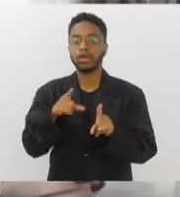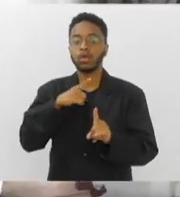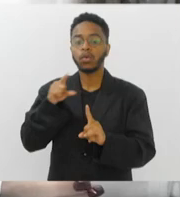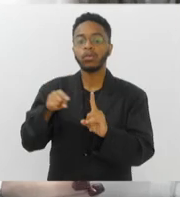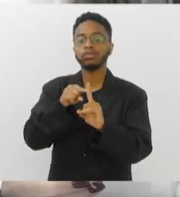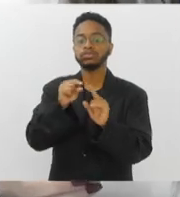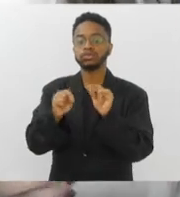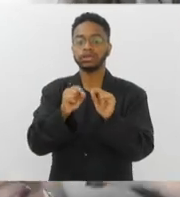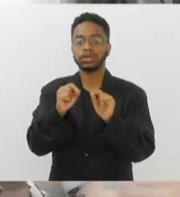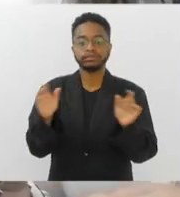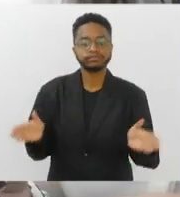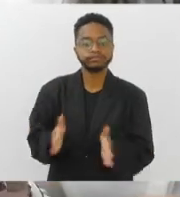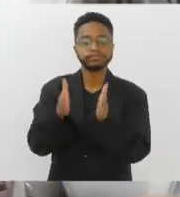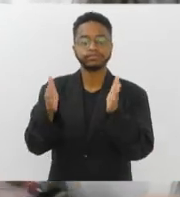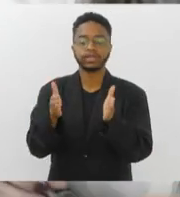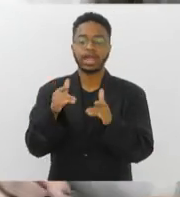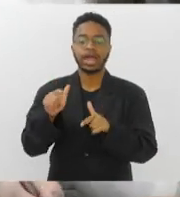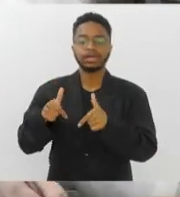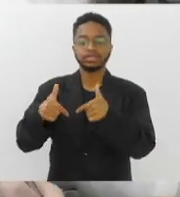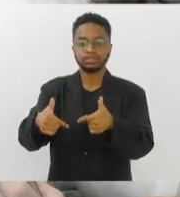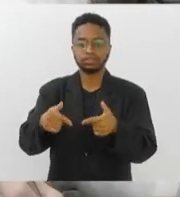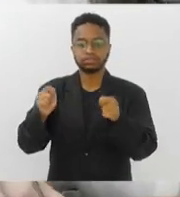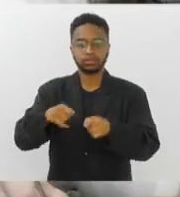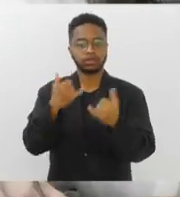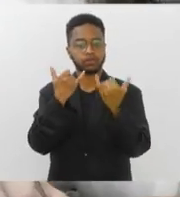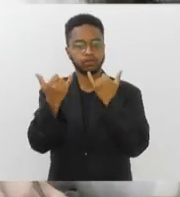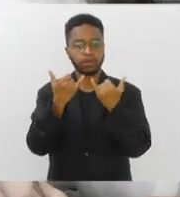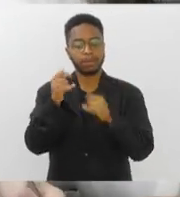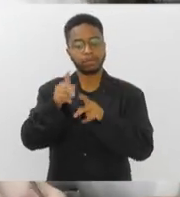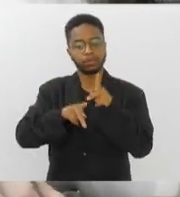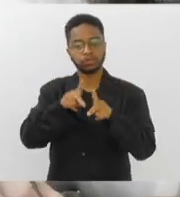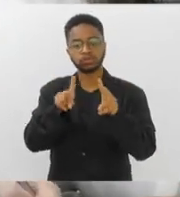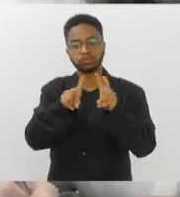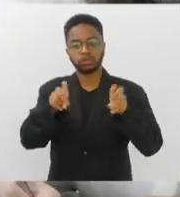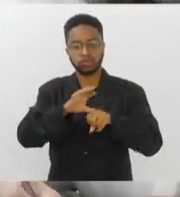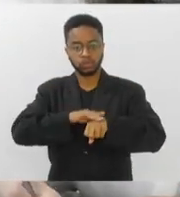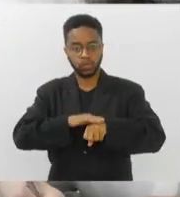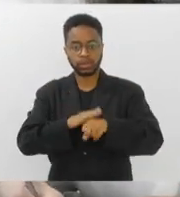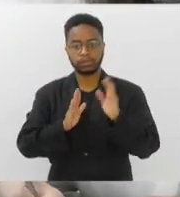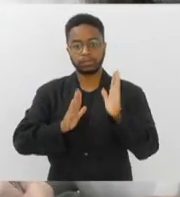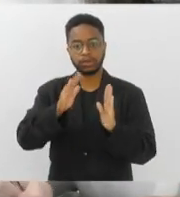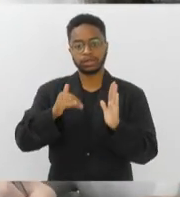promover iniciativas capazes de informar a população sobre a existência da doença na faixa